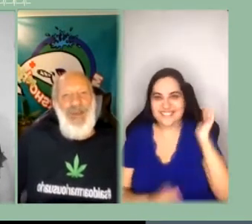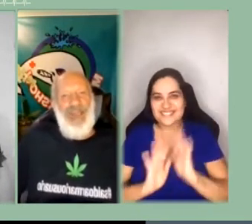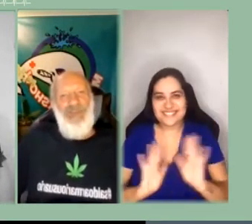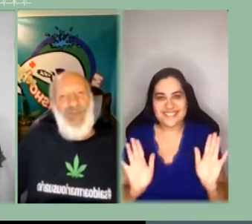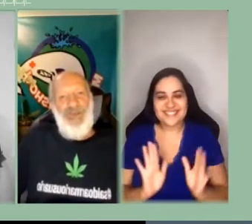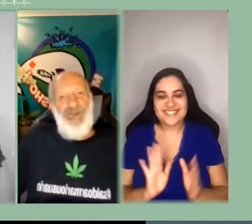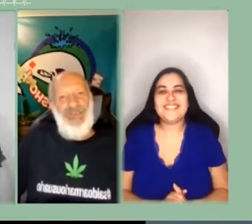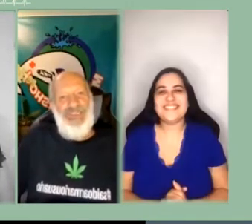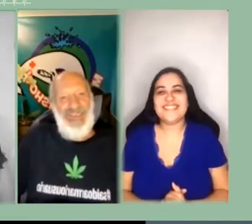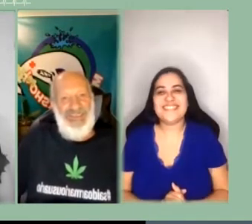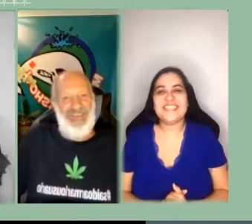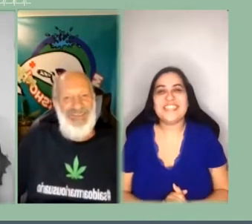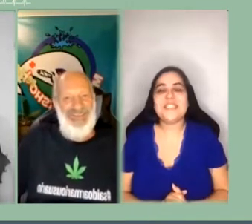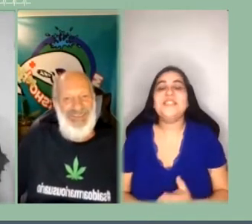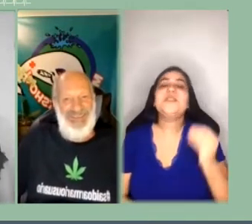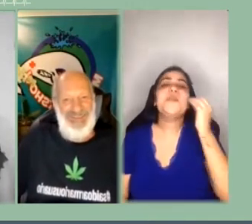Um grande beijo para vocês.